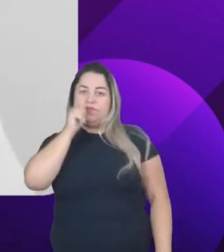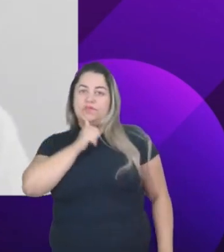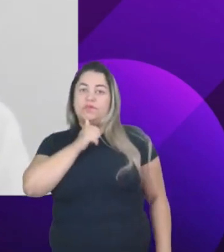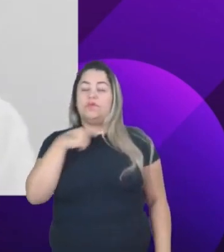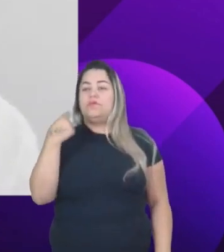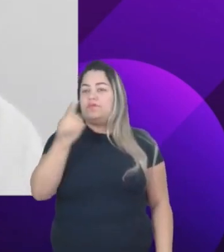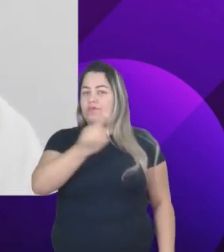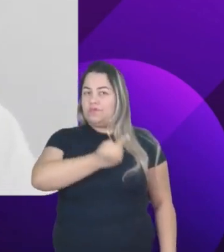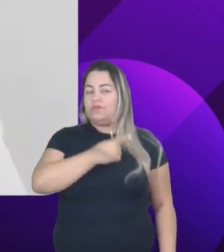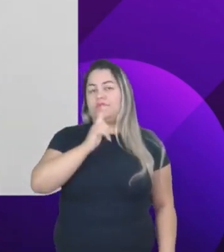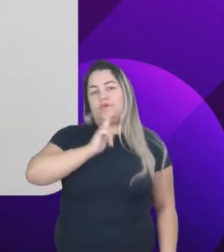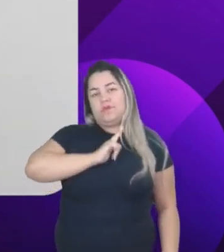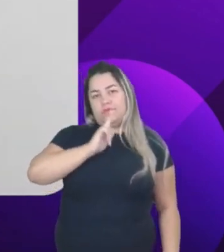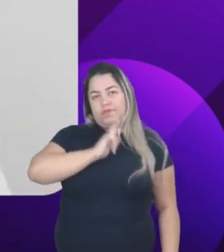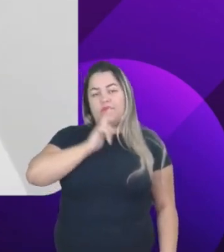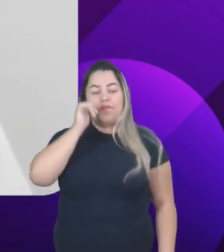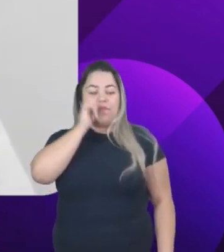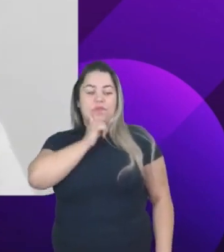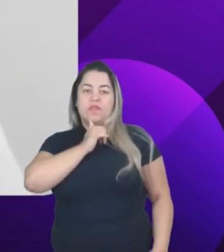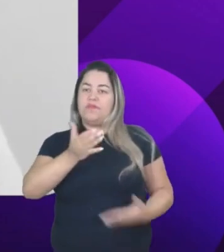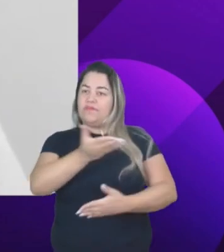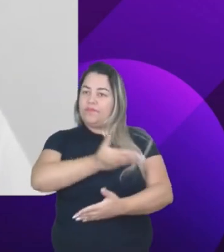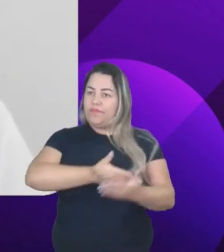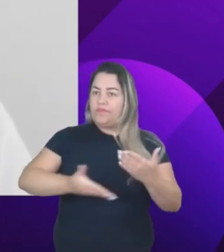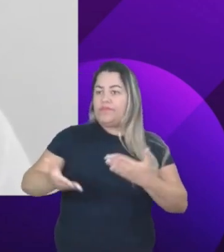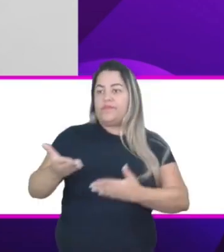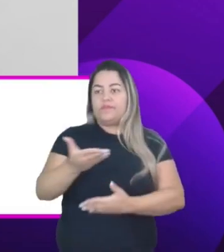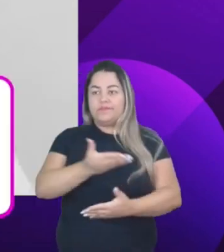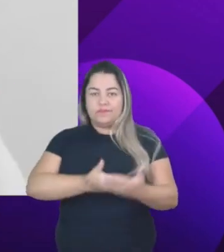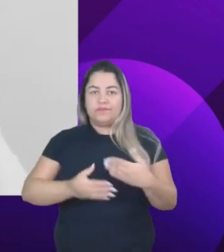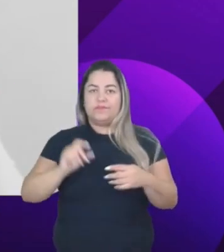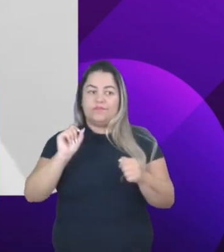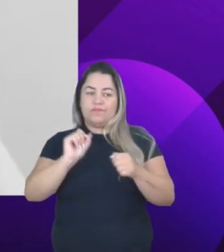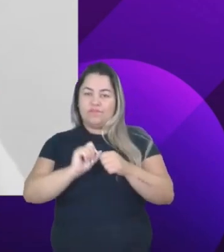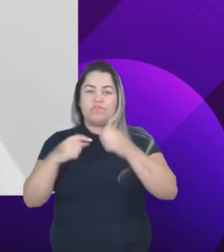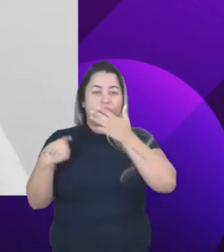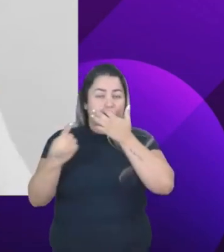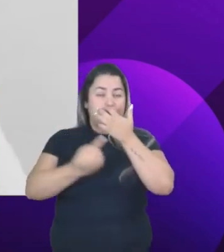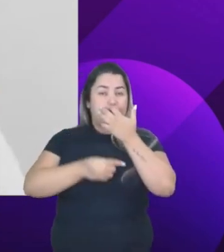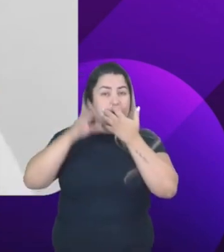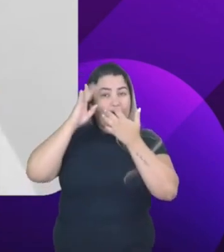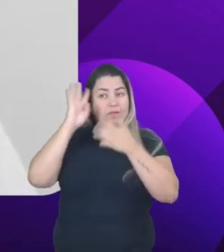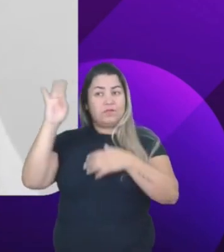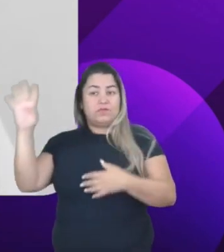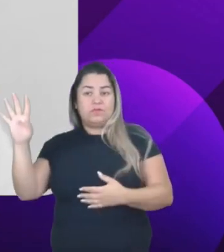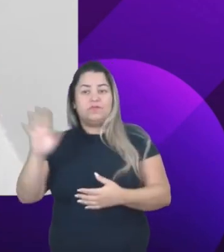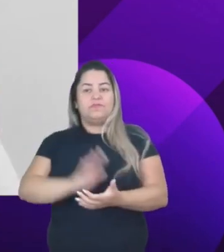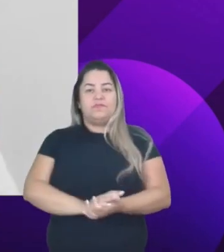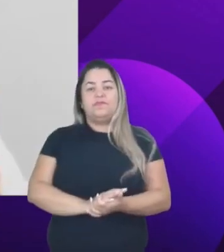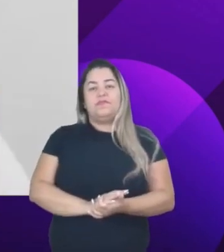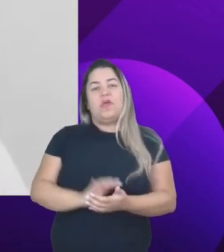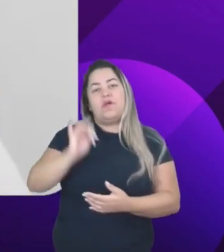nós temos alguma mulher envolvida na nossa formação. Para realizarmos os nossos sonhos, certamente